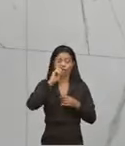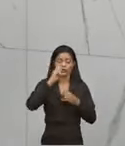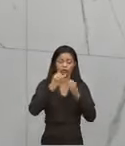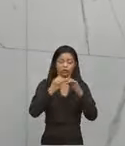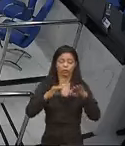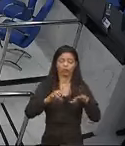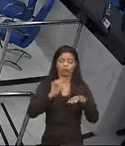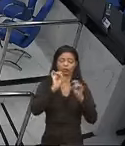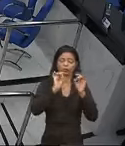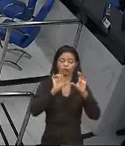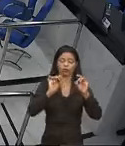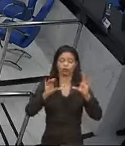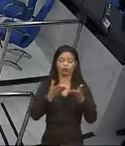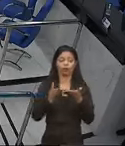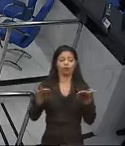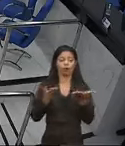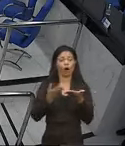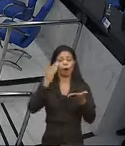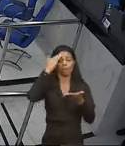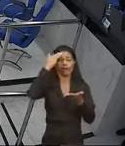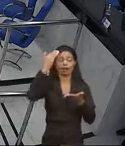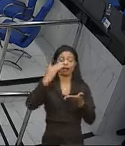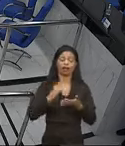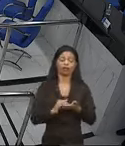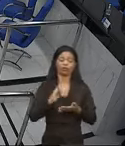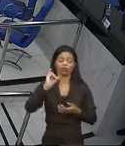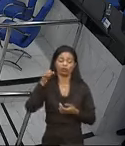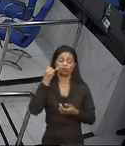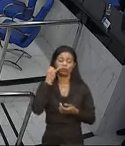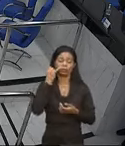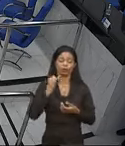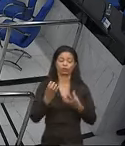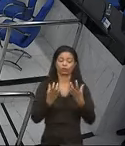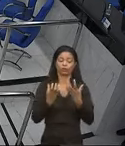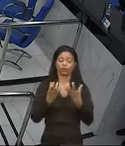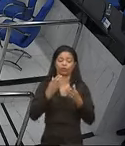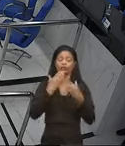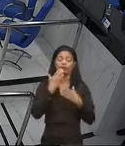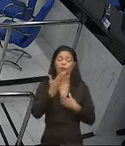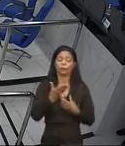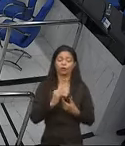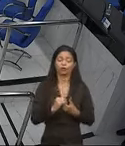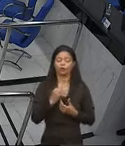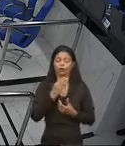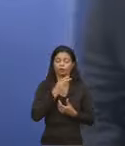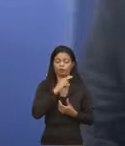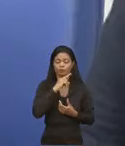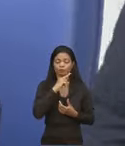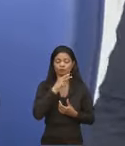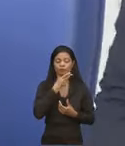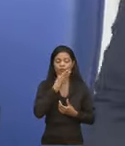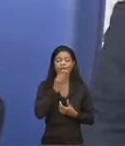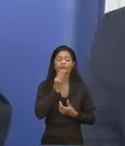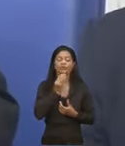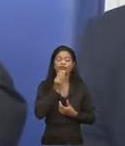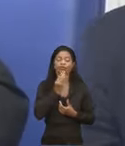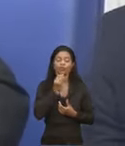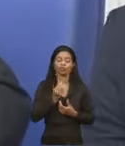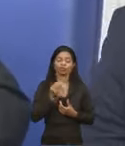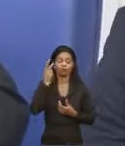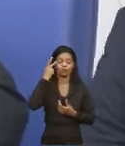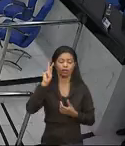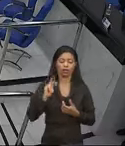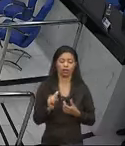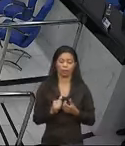vocês. Muito obrigado, vereador James. Ela pediu ao nobre vereador Gilvan Souza e assuma e a presidência que eu possa fazer uso